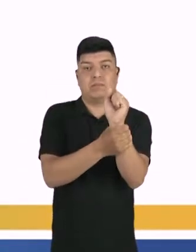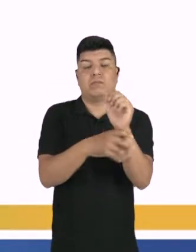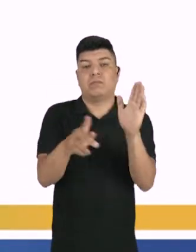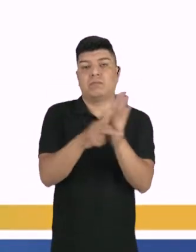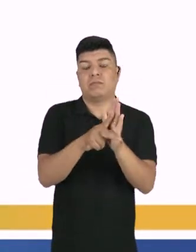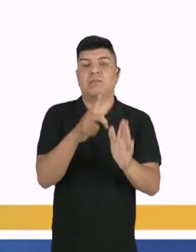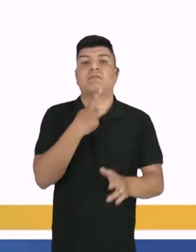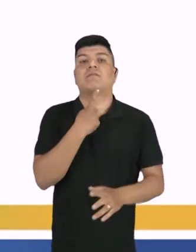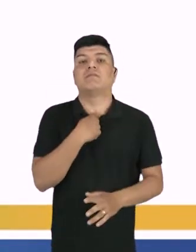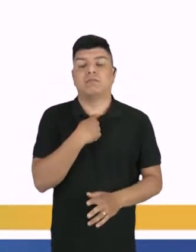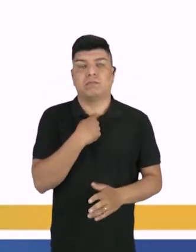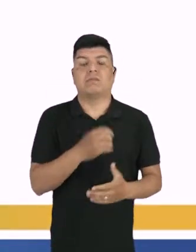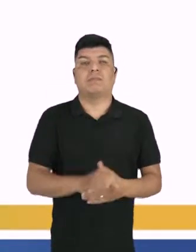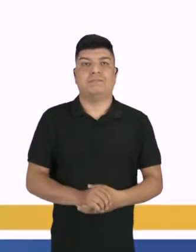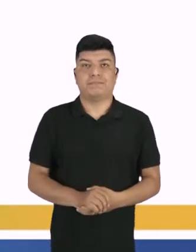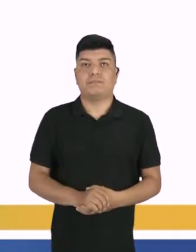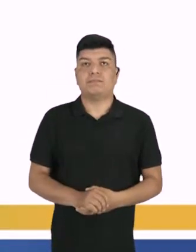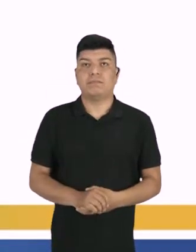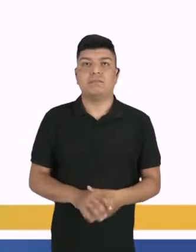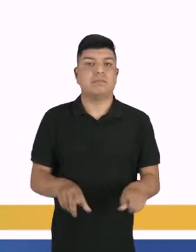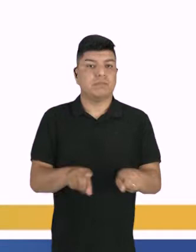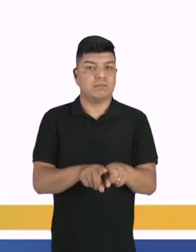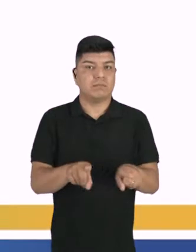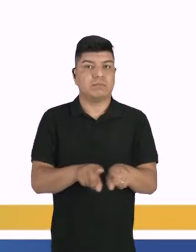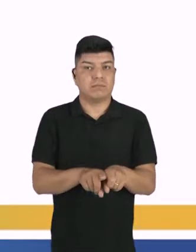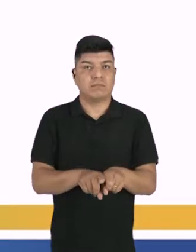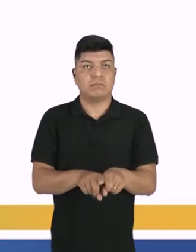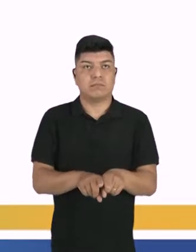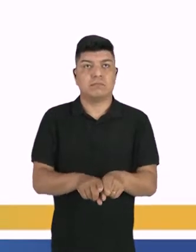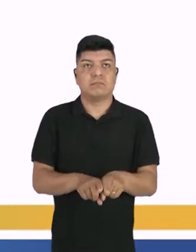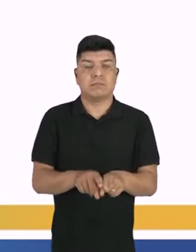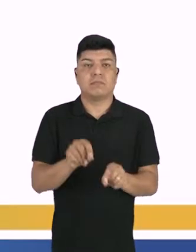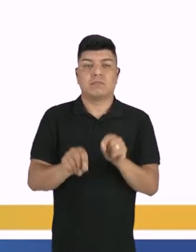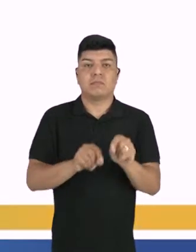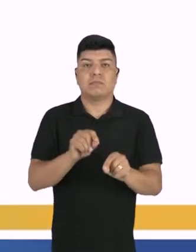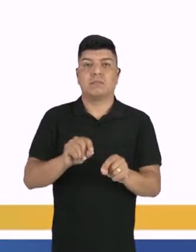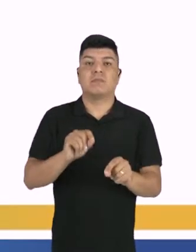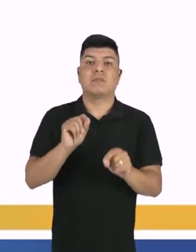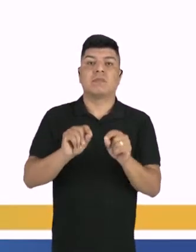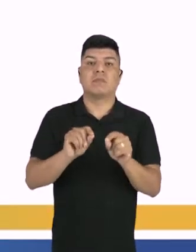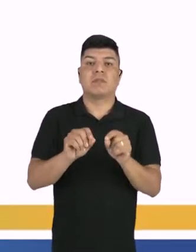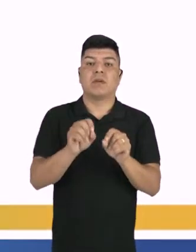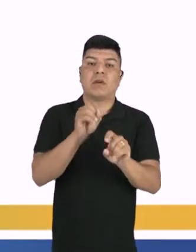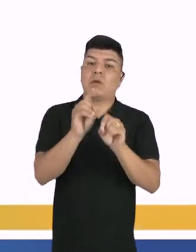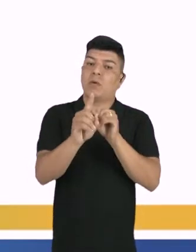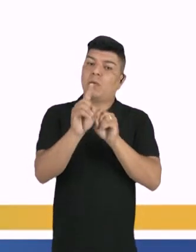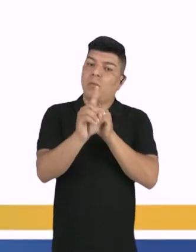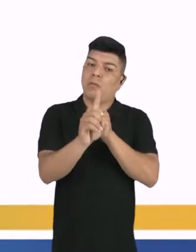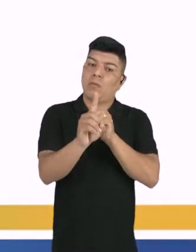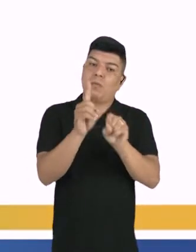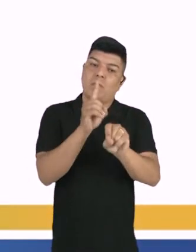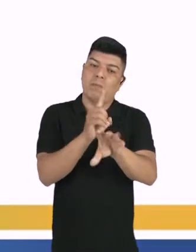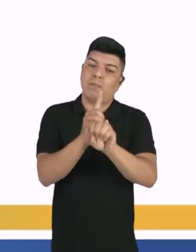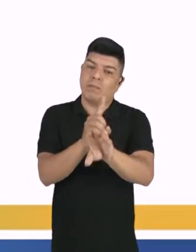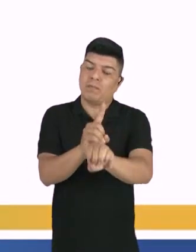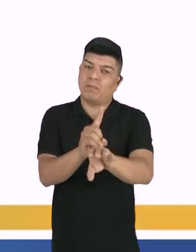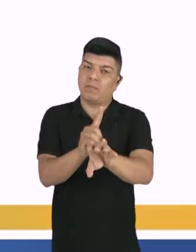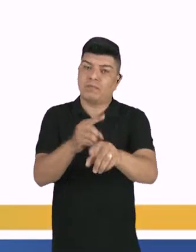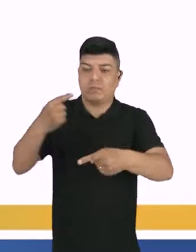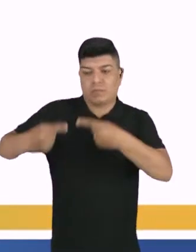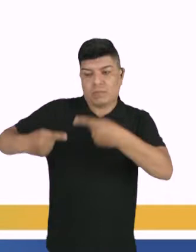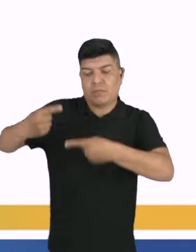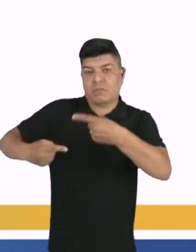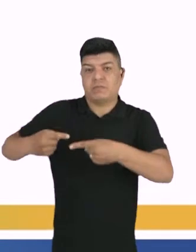seus interesses. Ao mesmo tempo, é também uma doutrina política segundo a qual